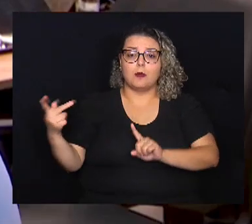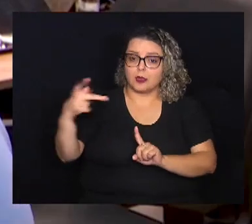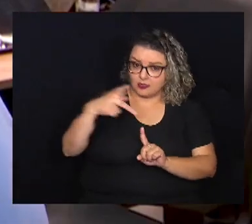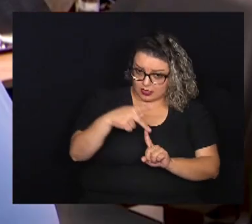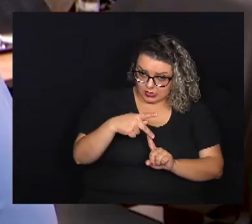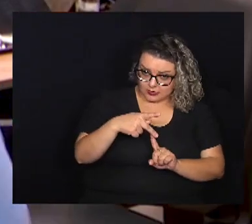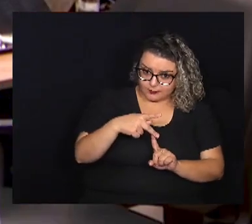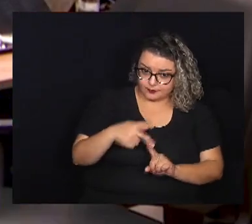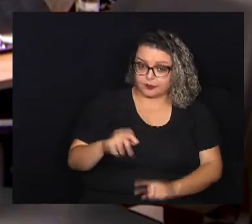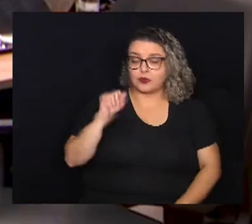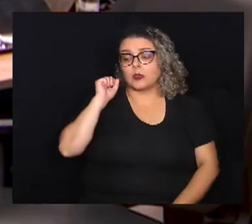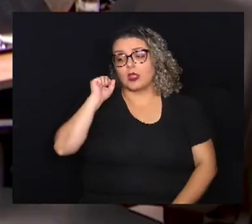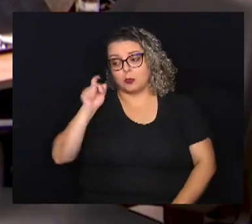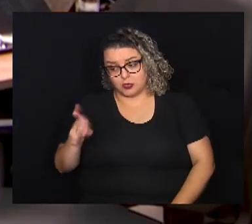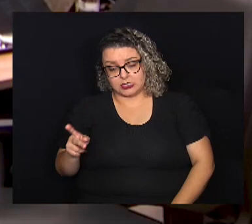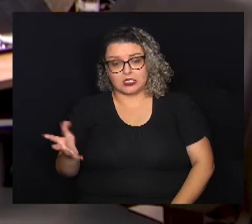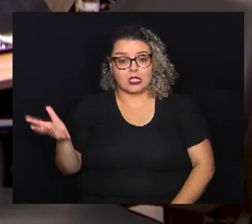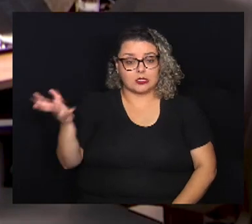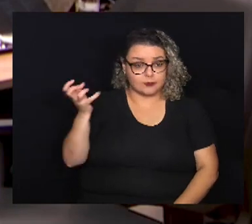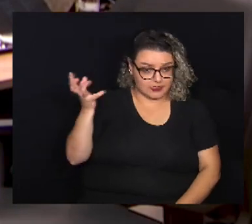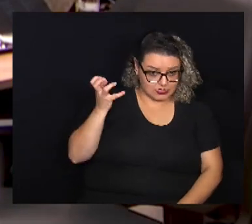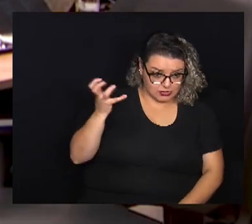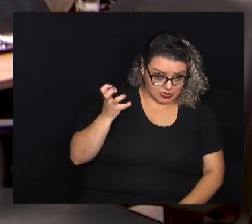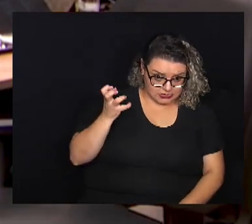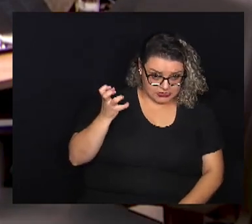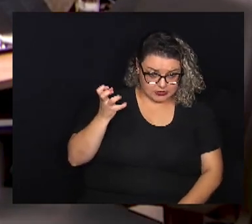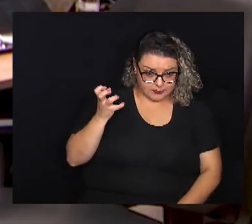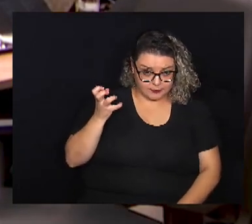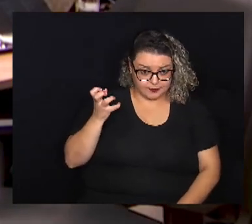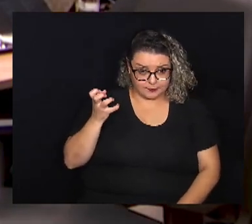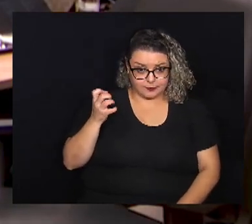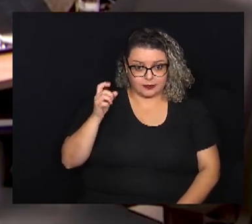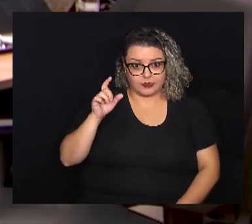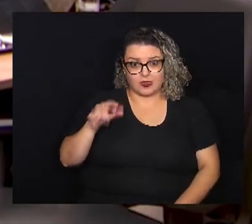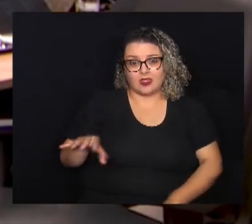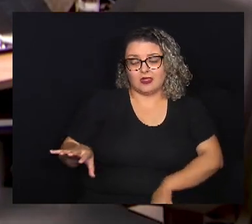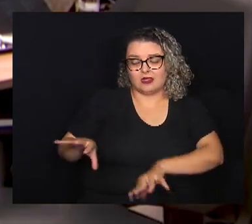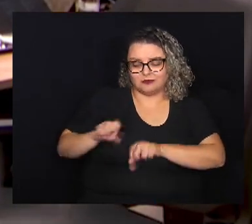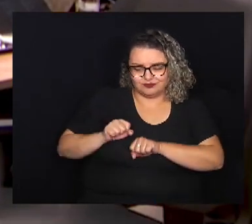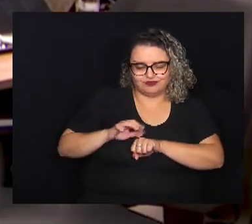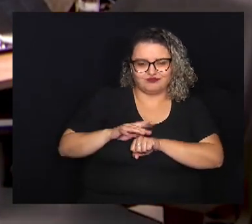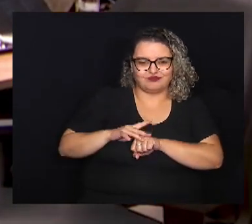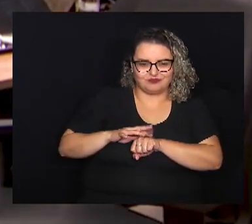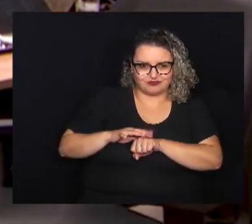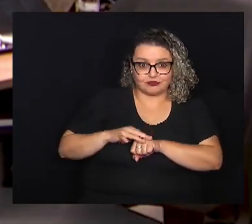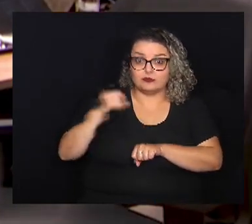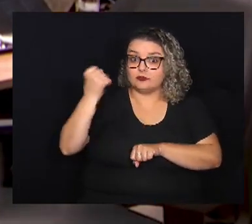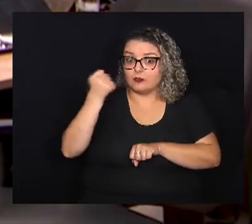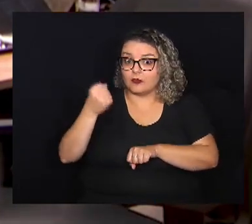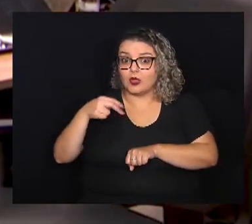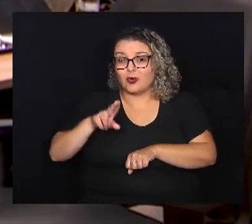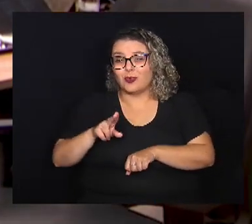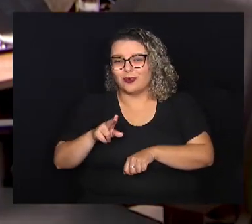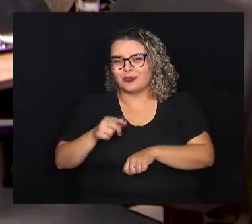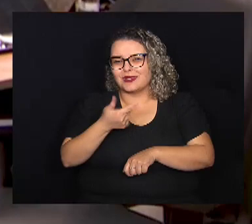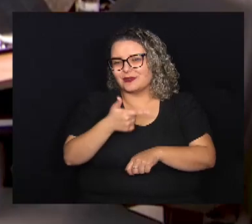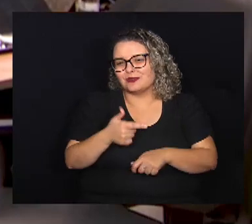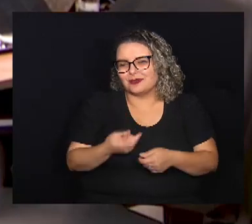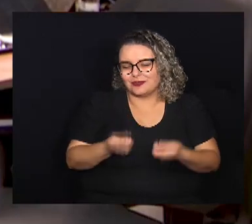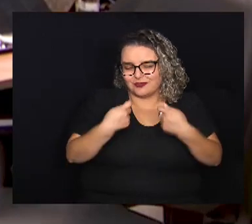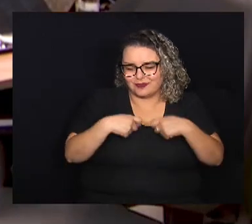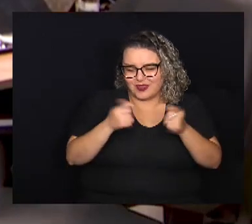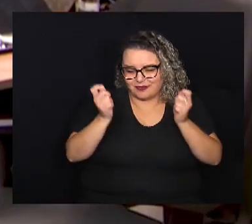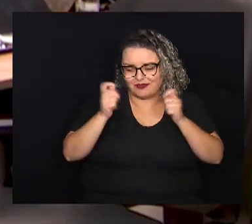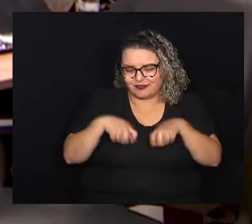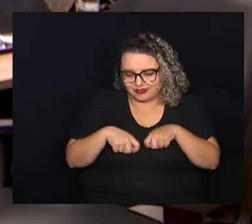aposentados e pensionistas que são cometidos por doenças graves ou doenças incapacitantes eles tenham